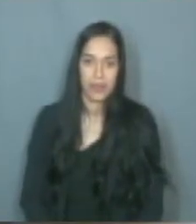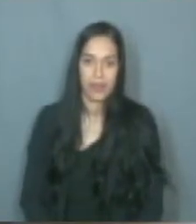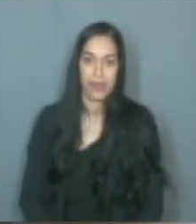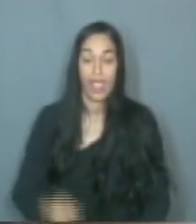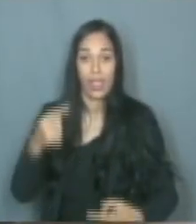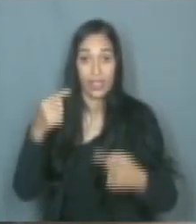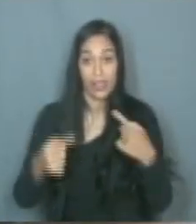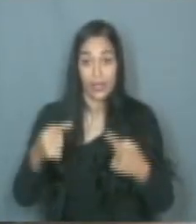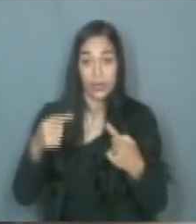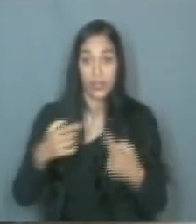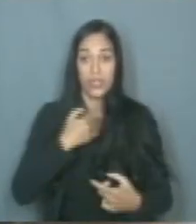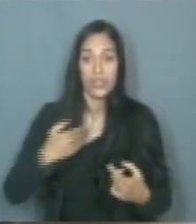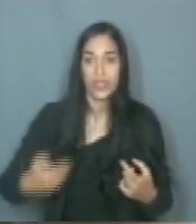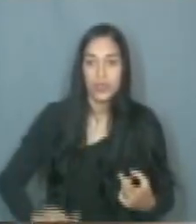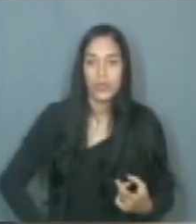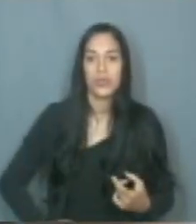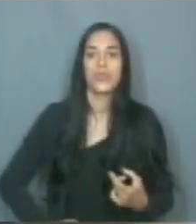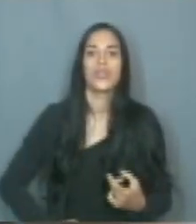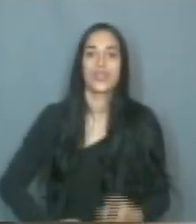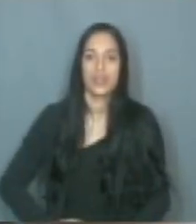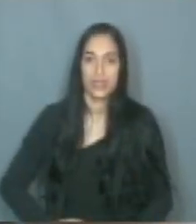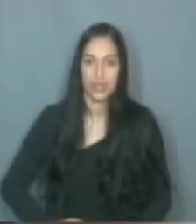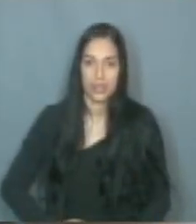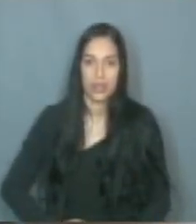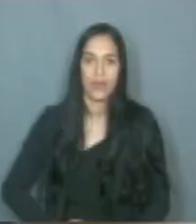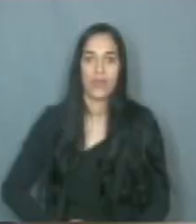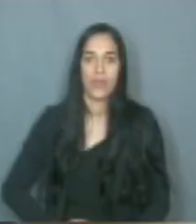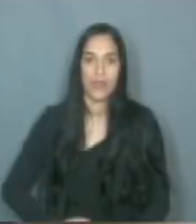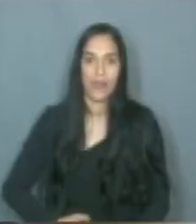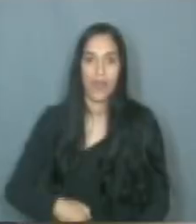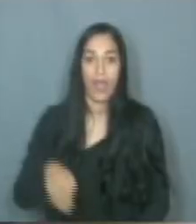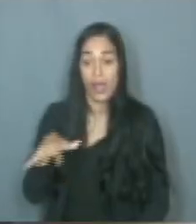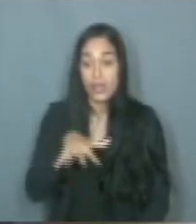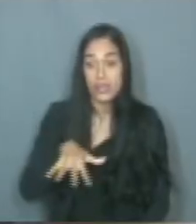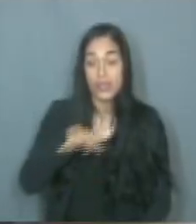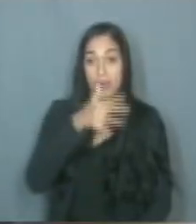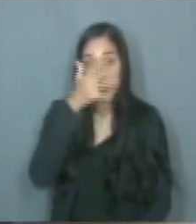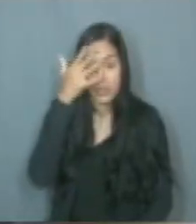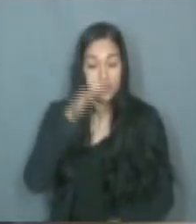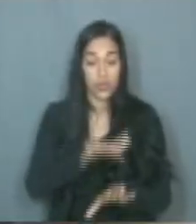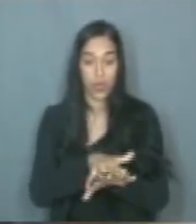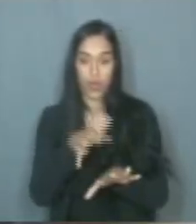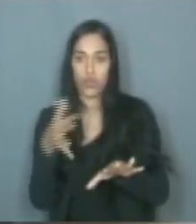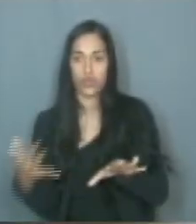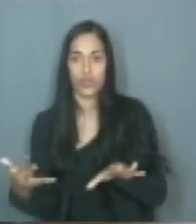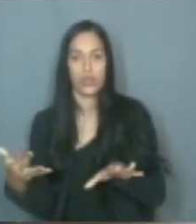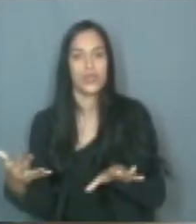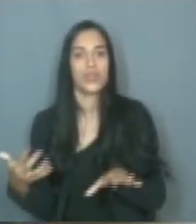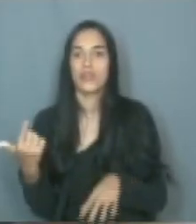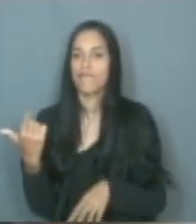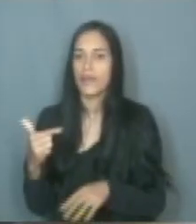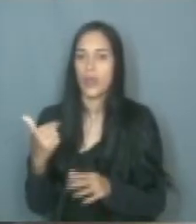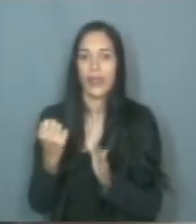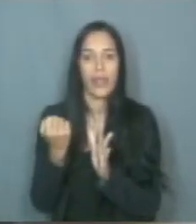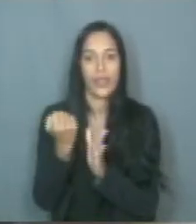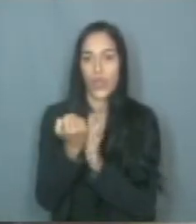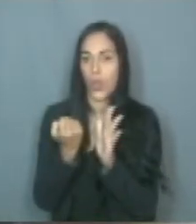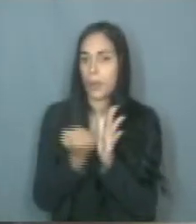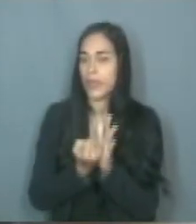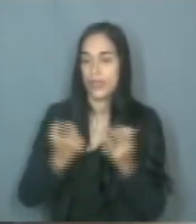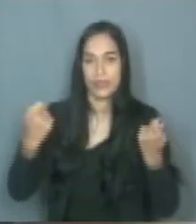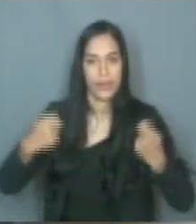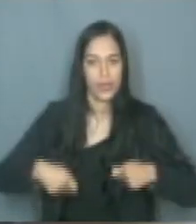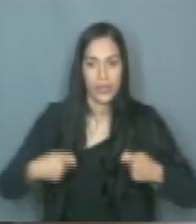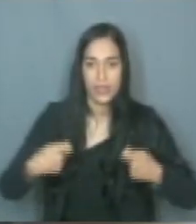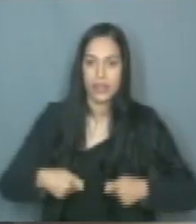nas políticas públicas governamentais, mas que essas pessoas estão excluídas porque não têm documentação